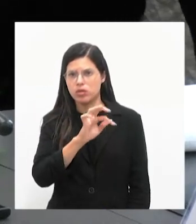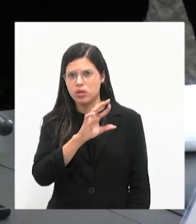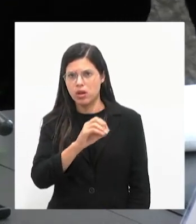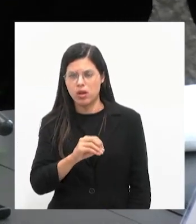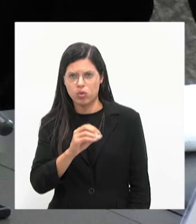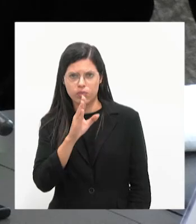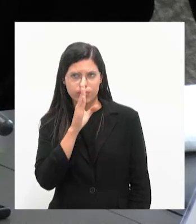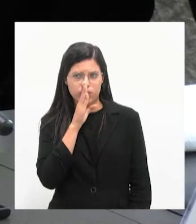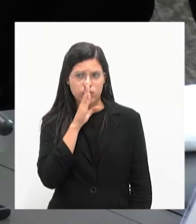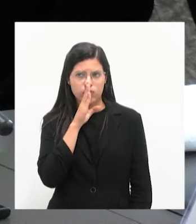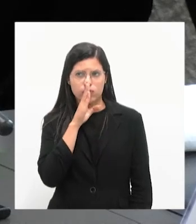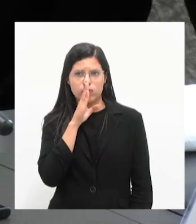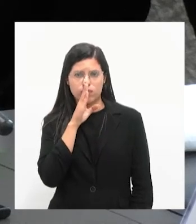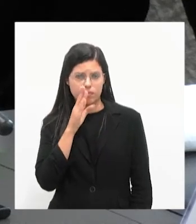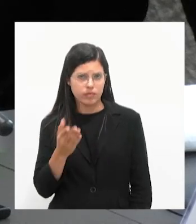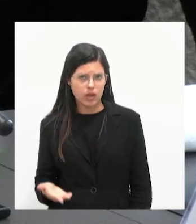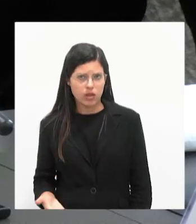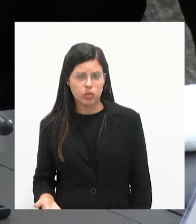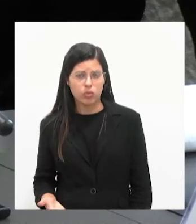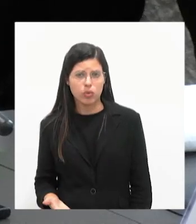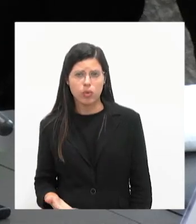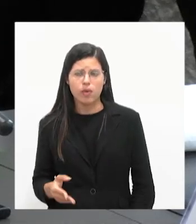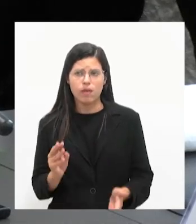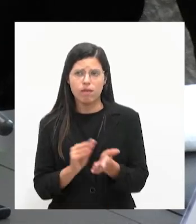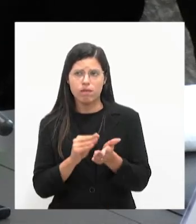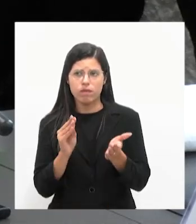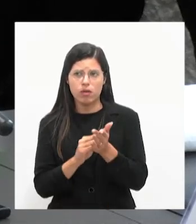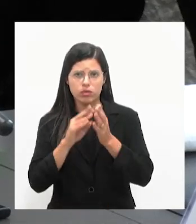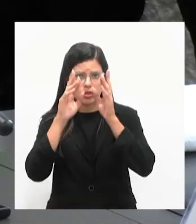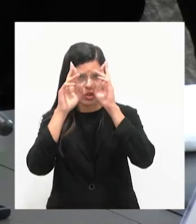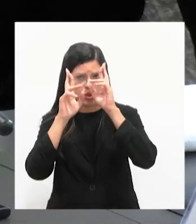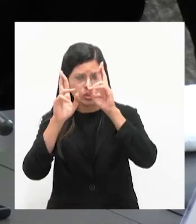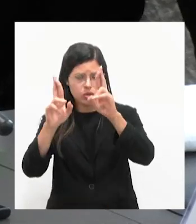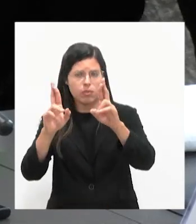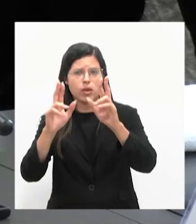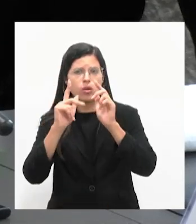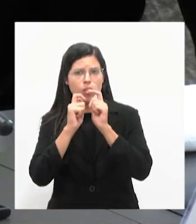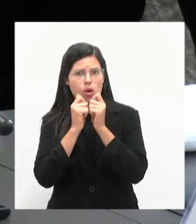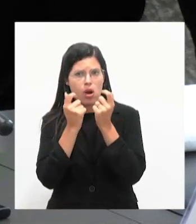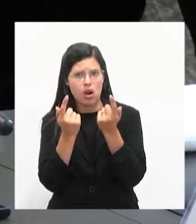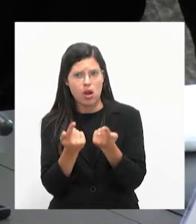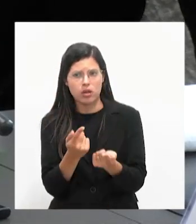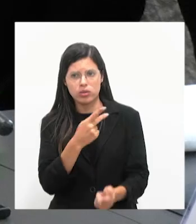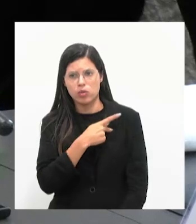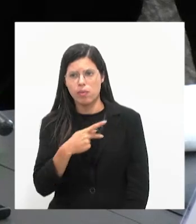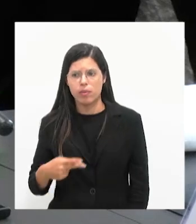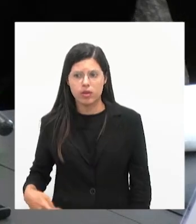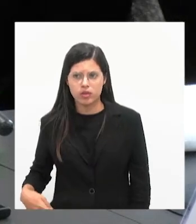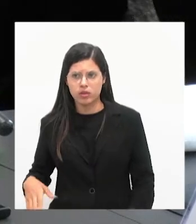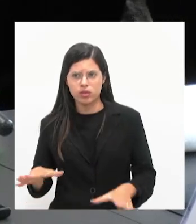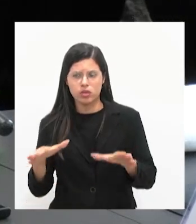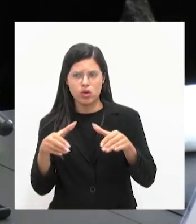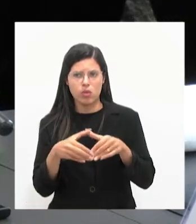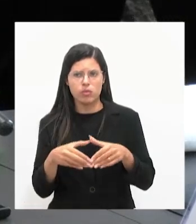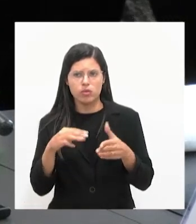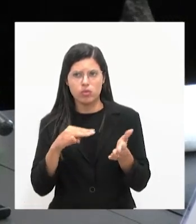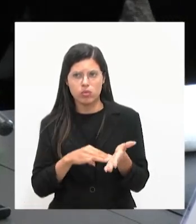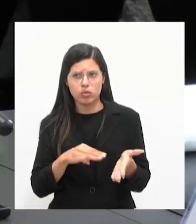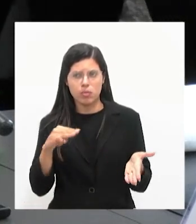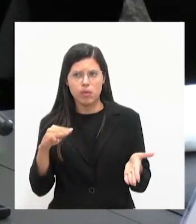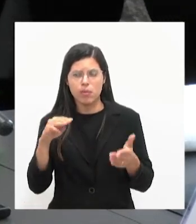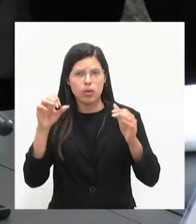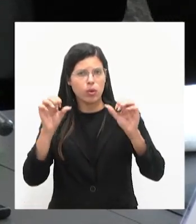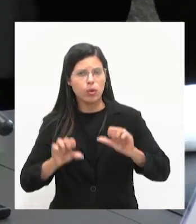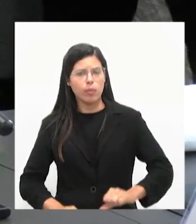omissão. O desrespeito com essa casa, com o presidente da comissão, com os membros, e o pior de tudo,